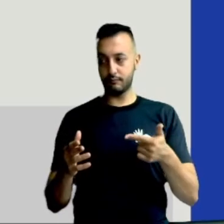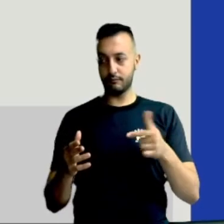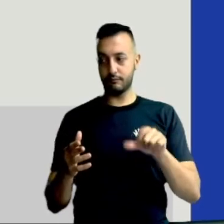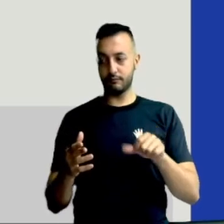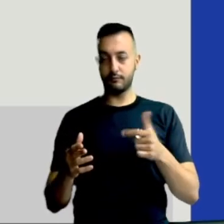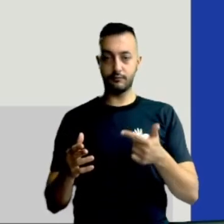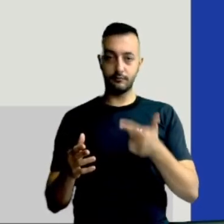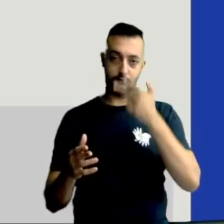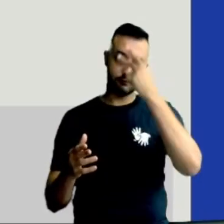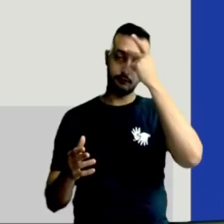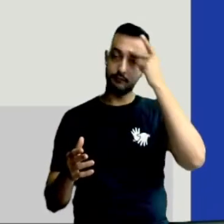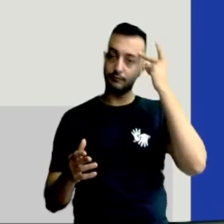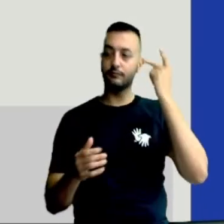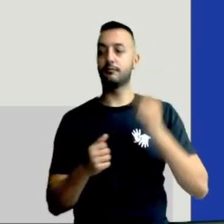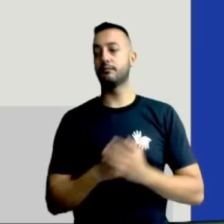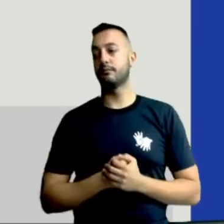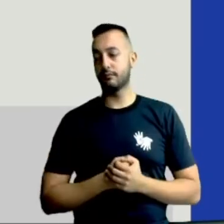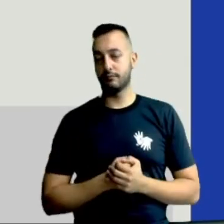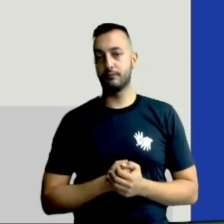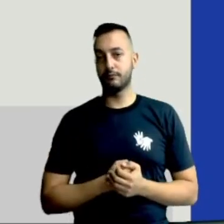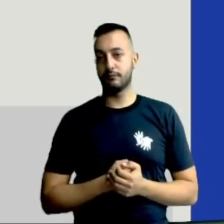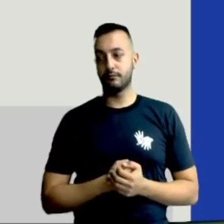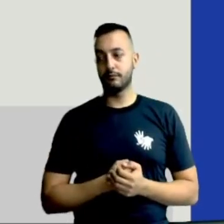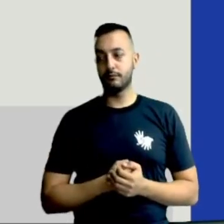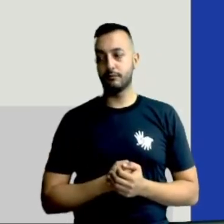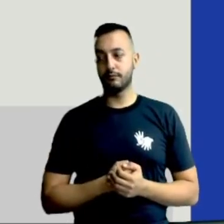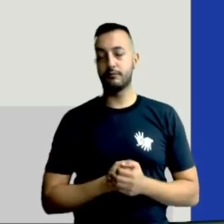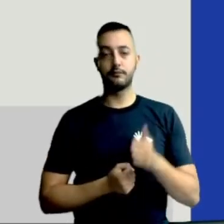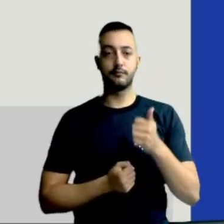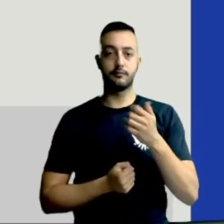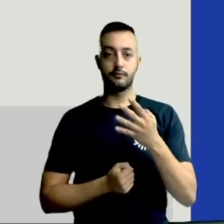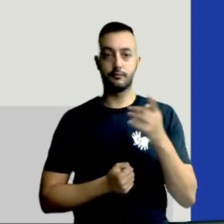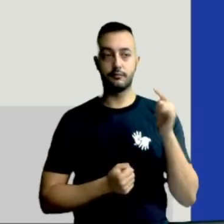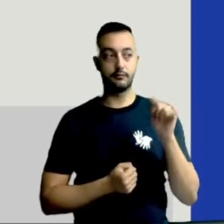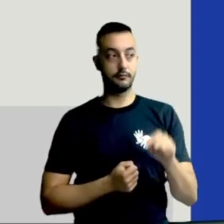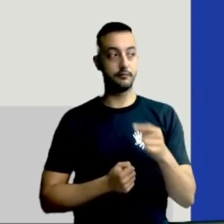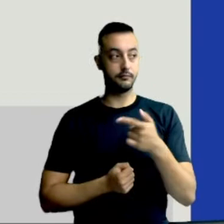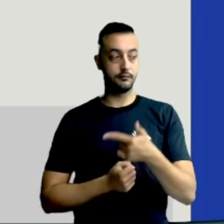14.292 habitantes. De